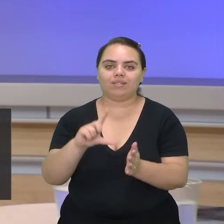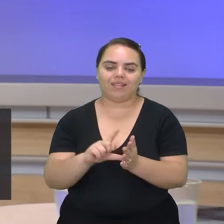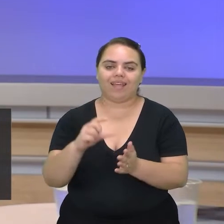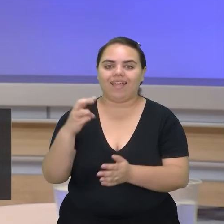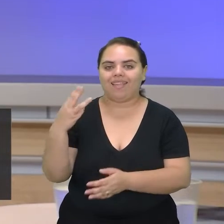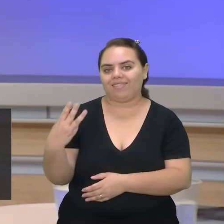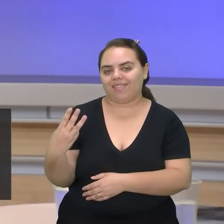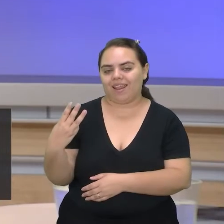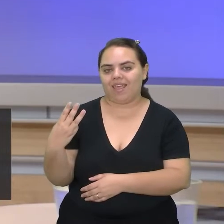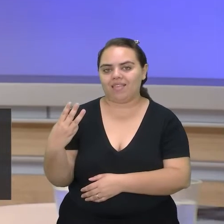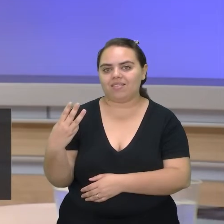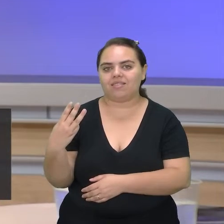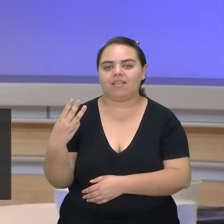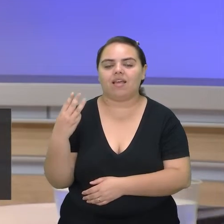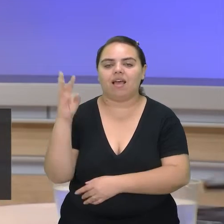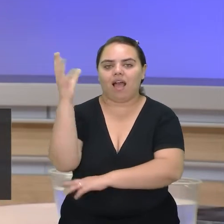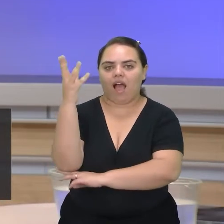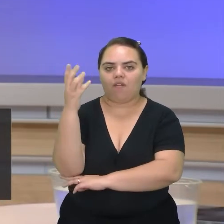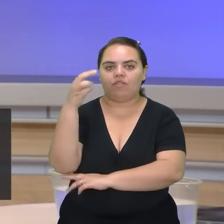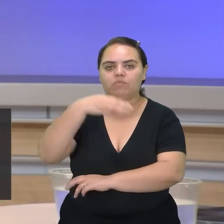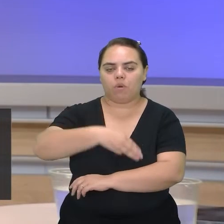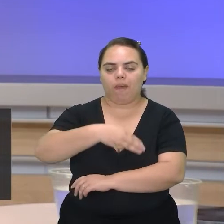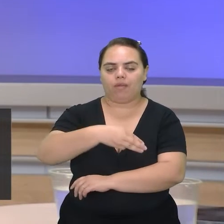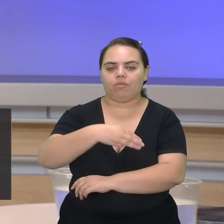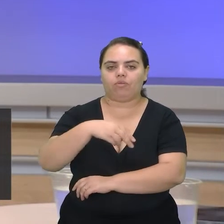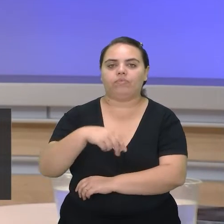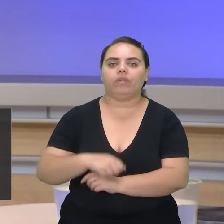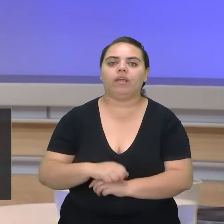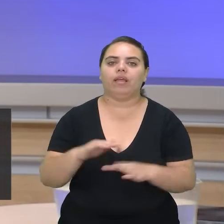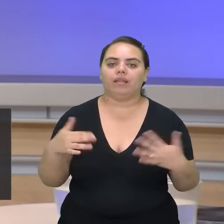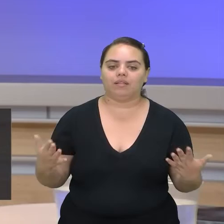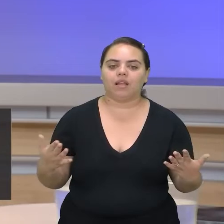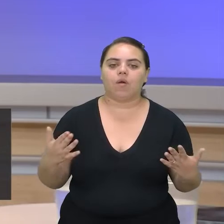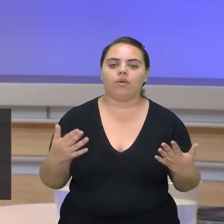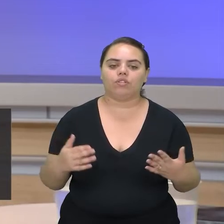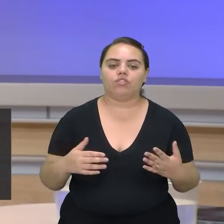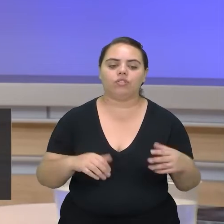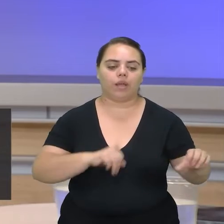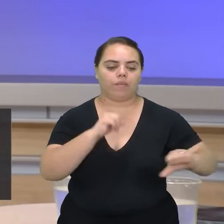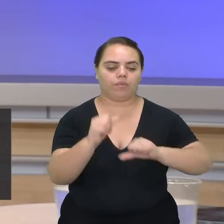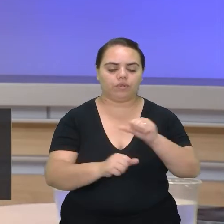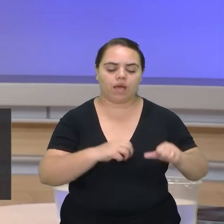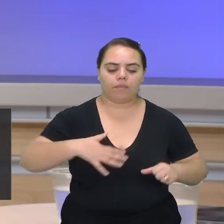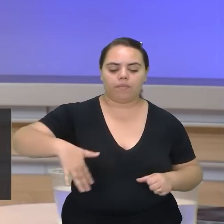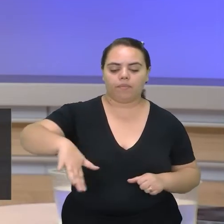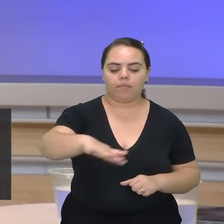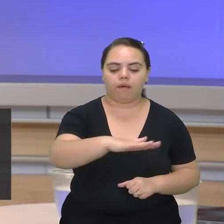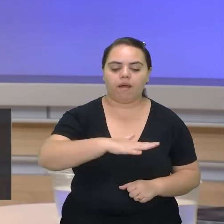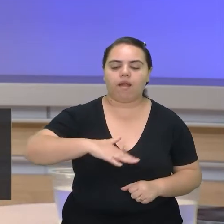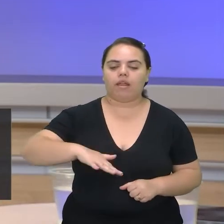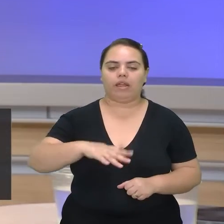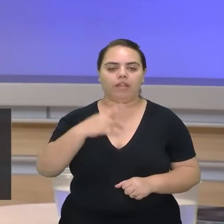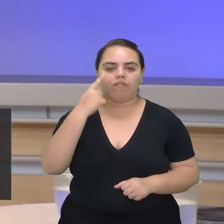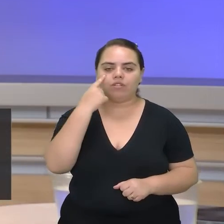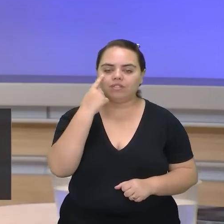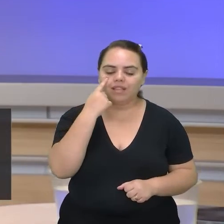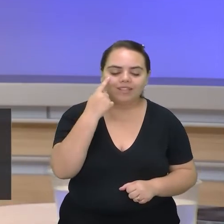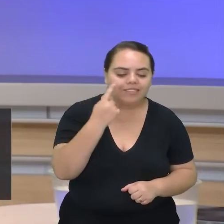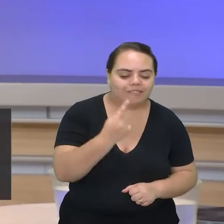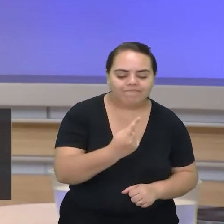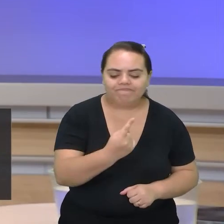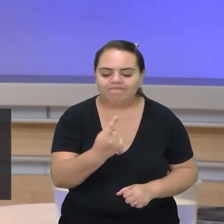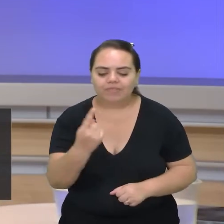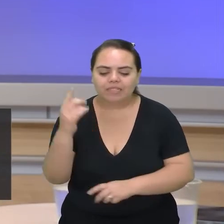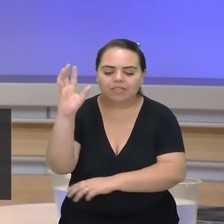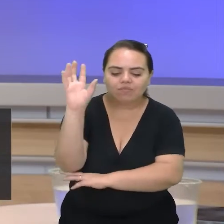quadrado, né? Então, a ideia é que realmente ela se transforme numa área em que você não enxerga através ali